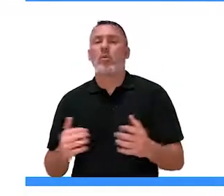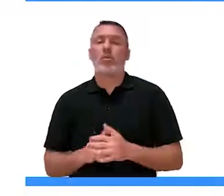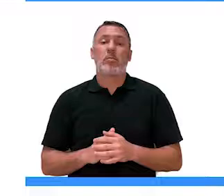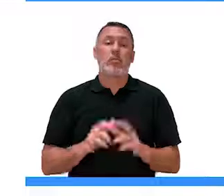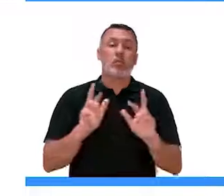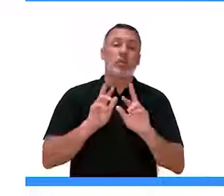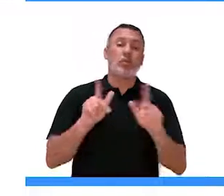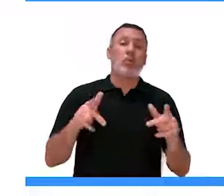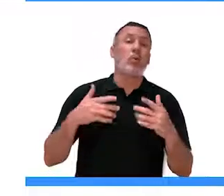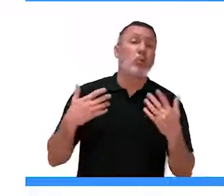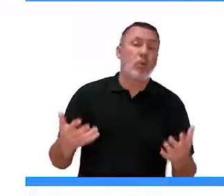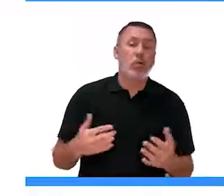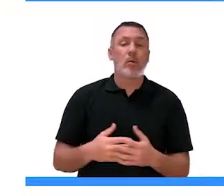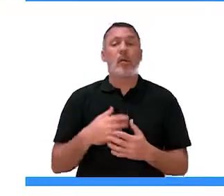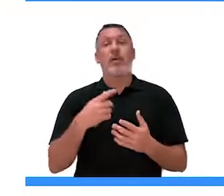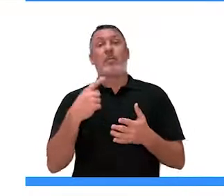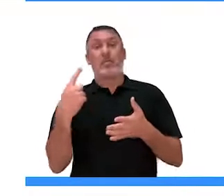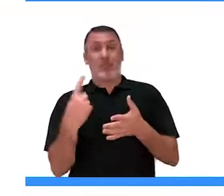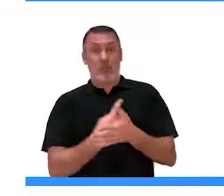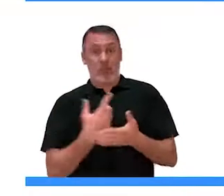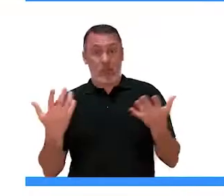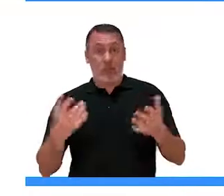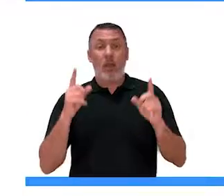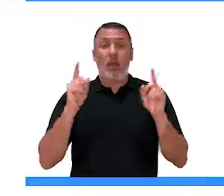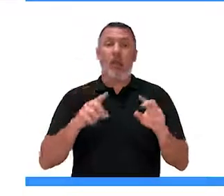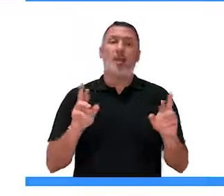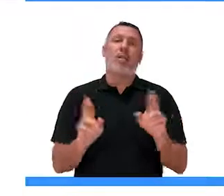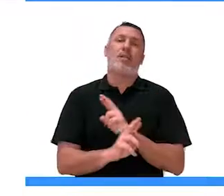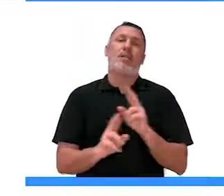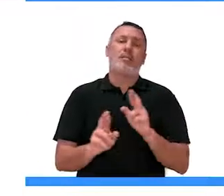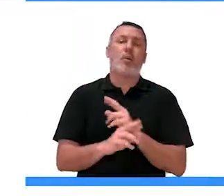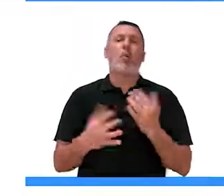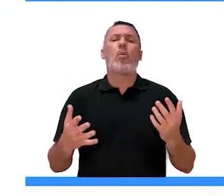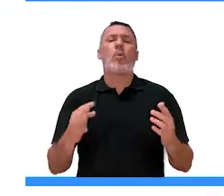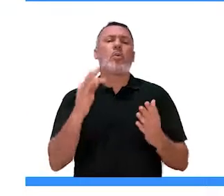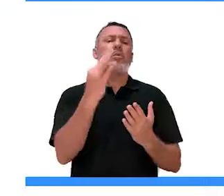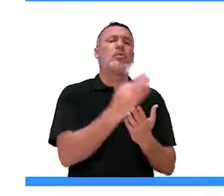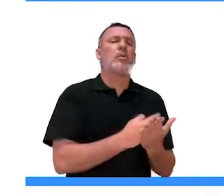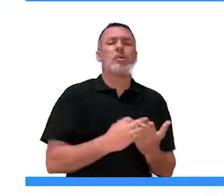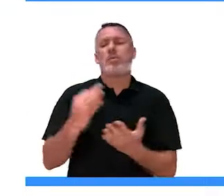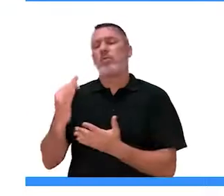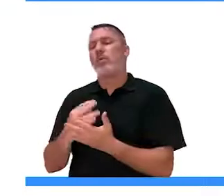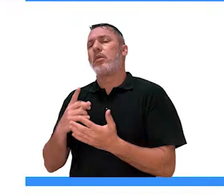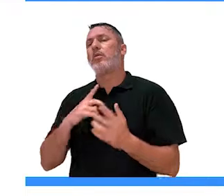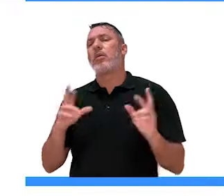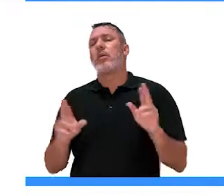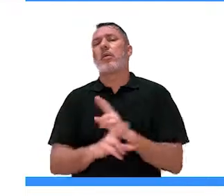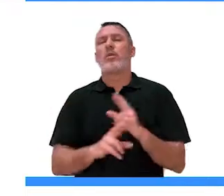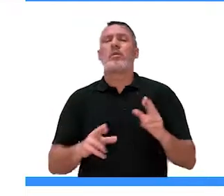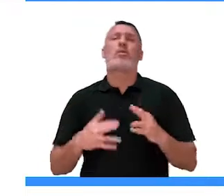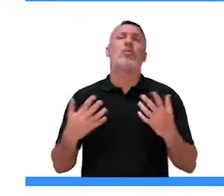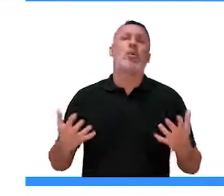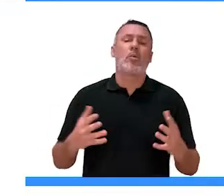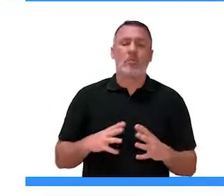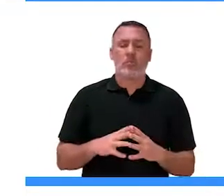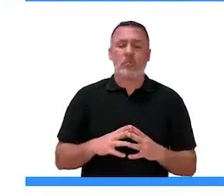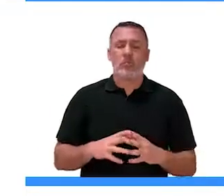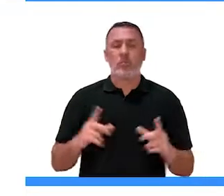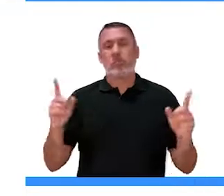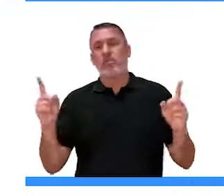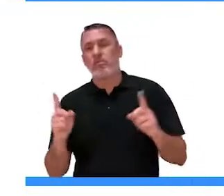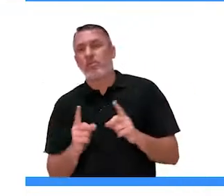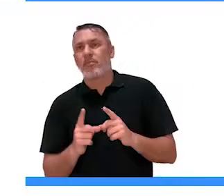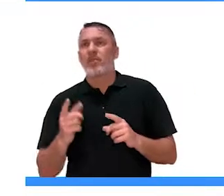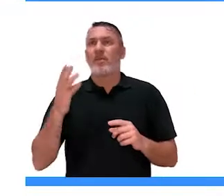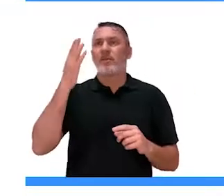No caso aqui, é uma relação, né, desse primeiro texto aí com o outro, né? Preciso focar e